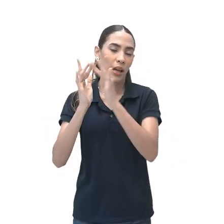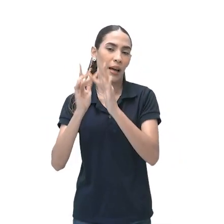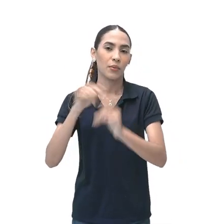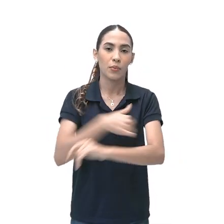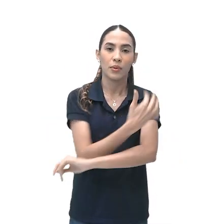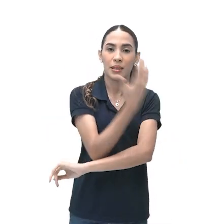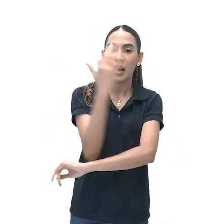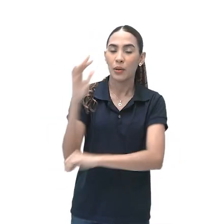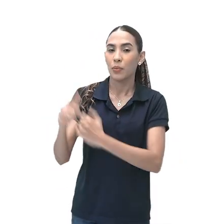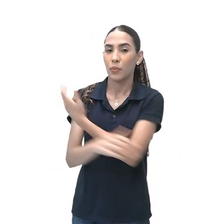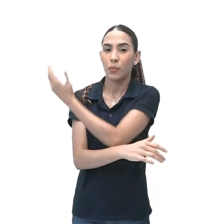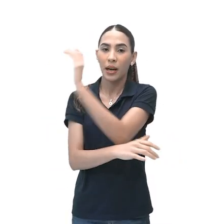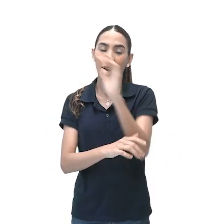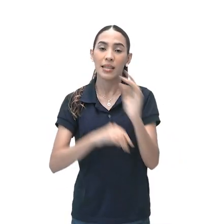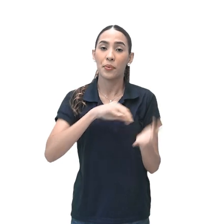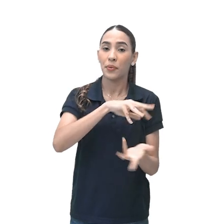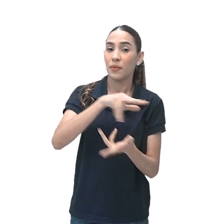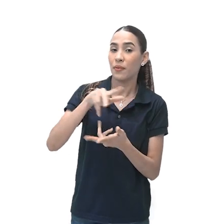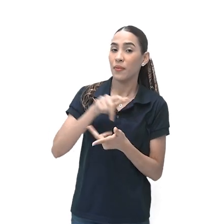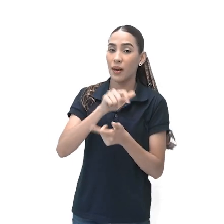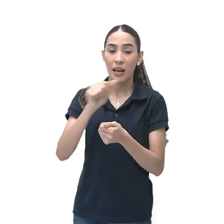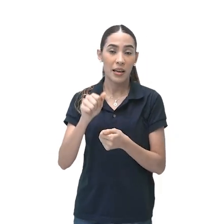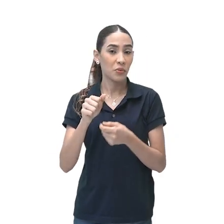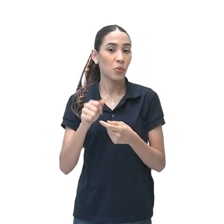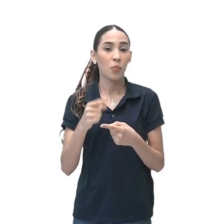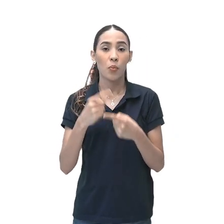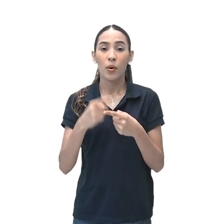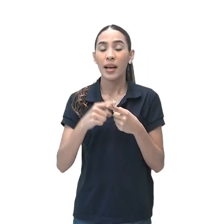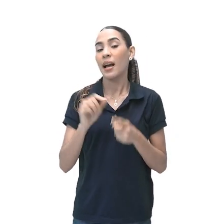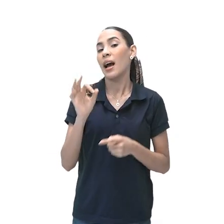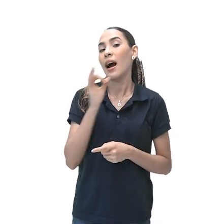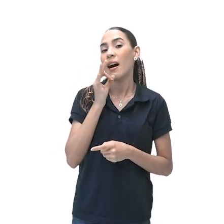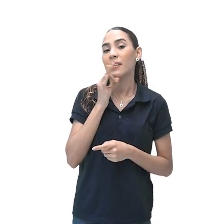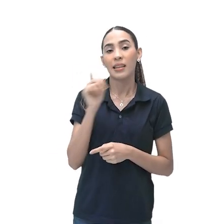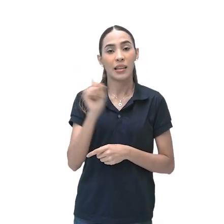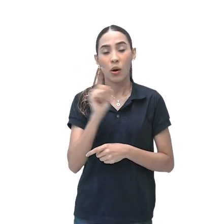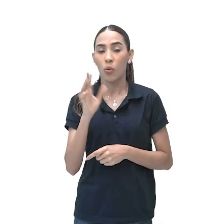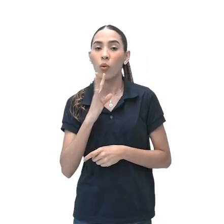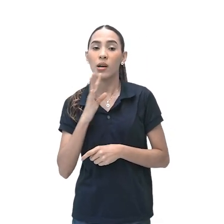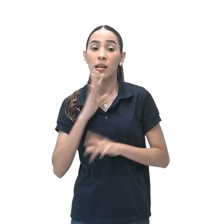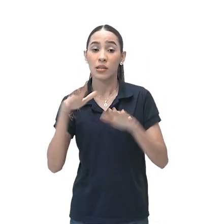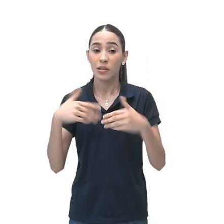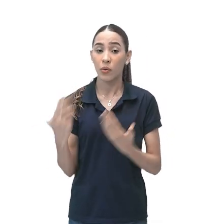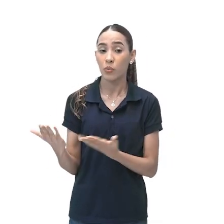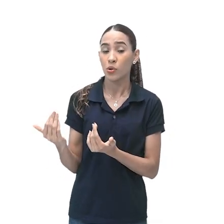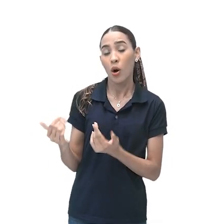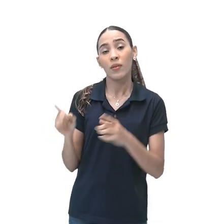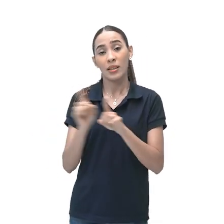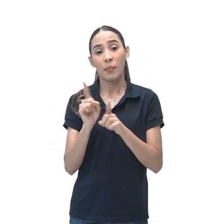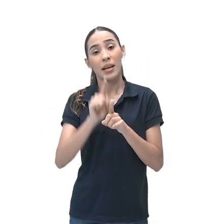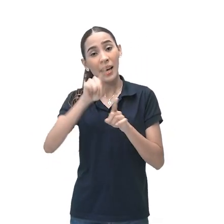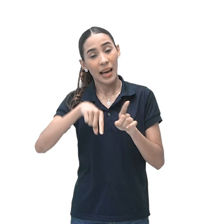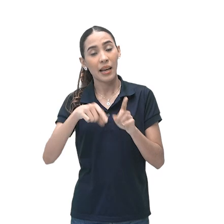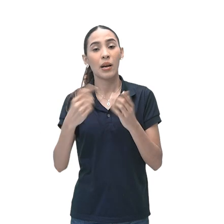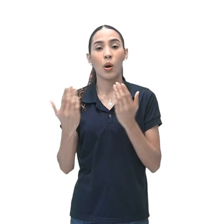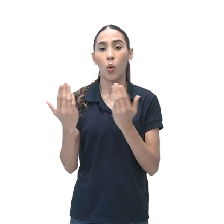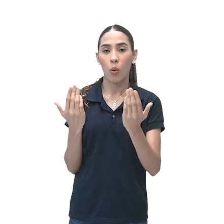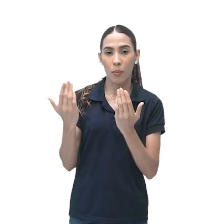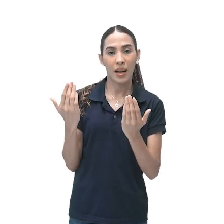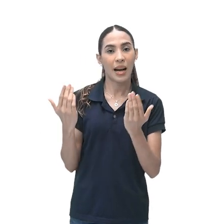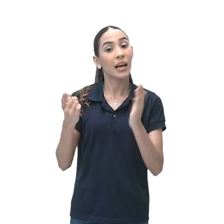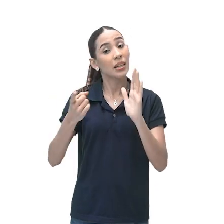com o universo inteiro que ele ainda não conhece. Então, o jovem adolescente é relacionado, é feito